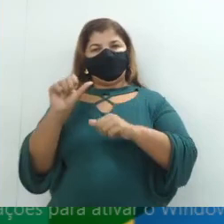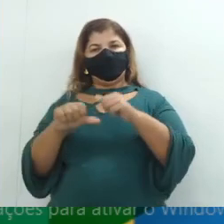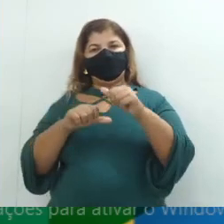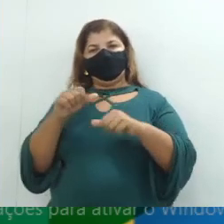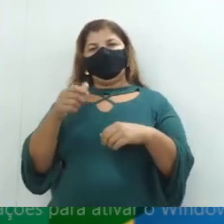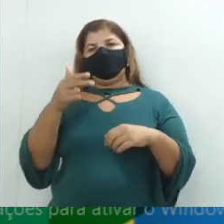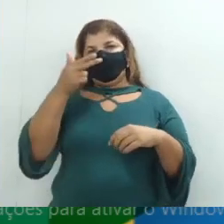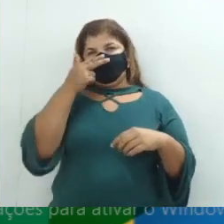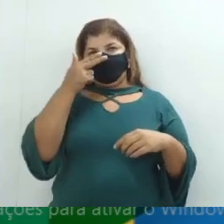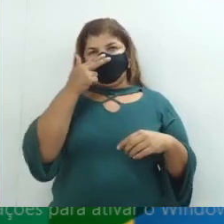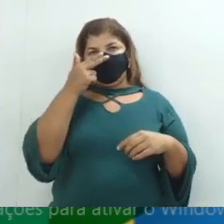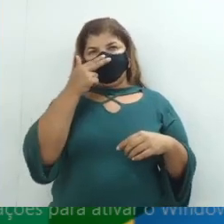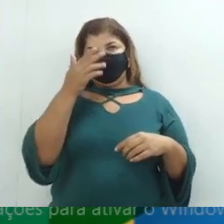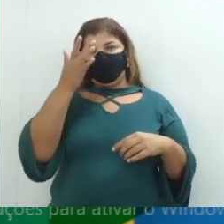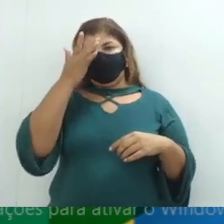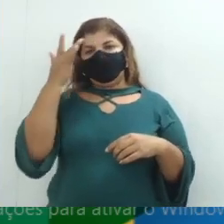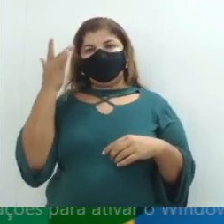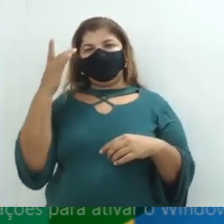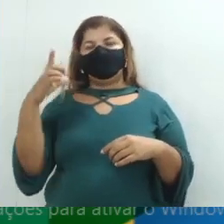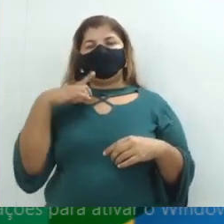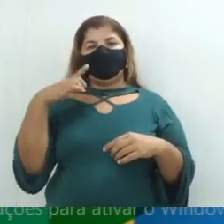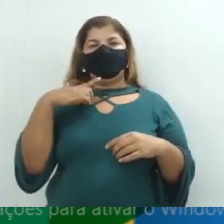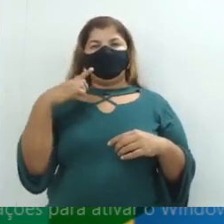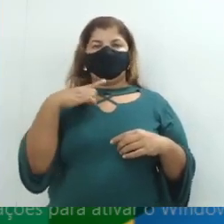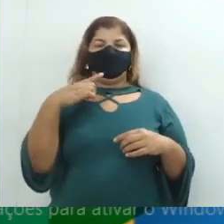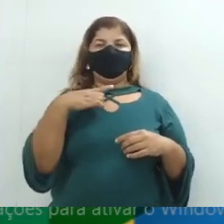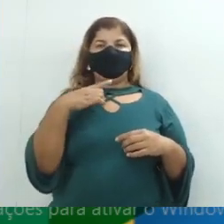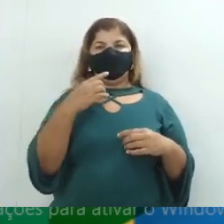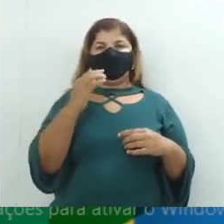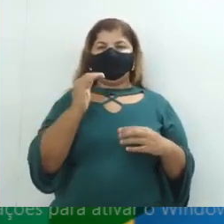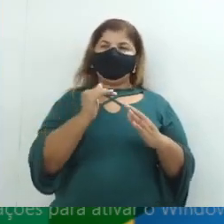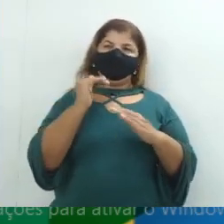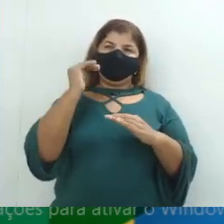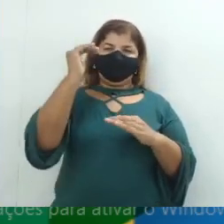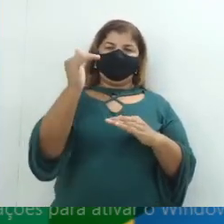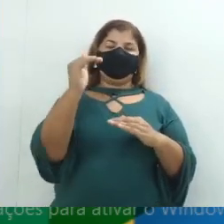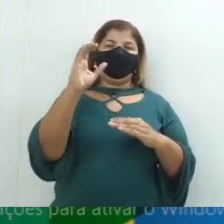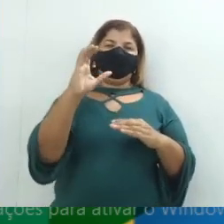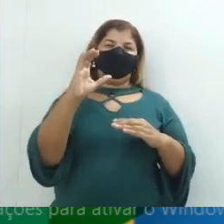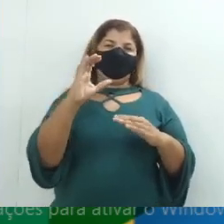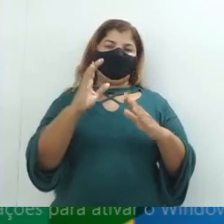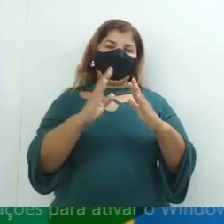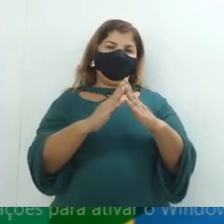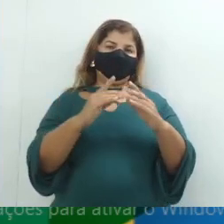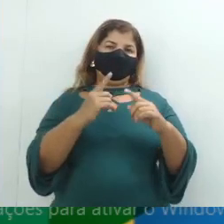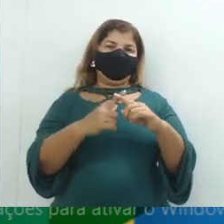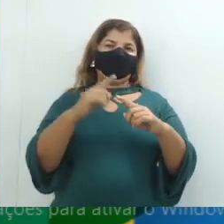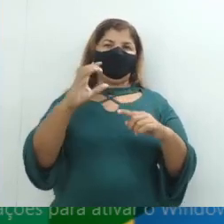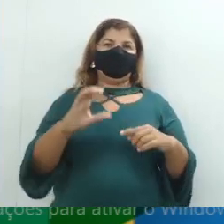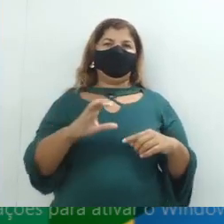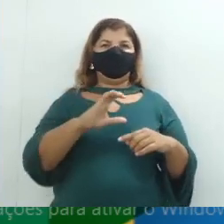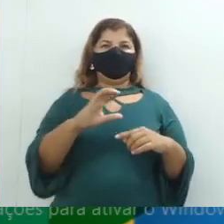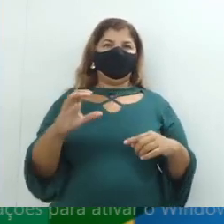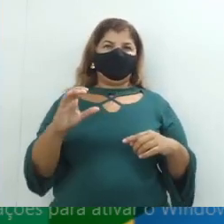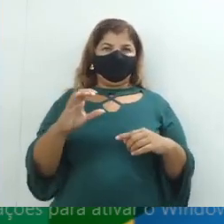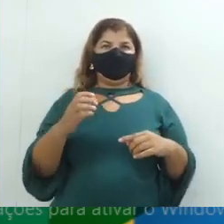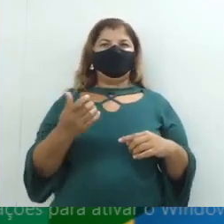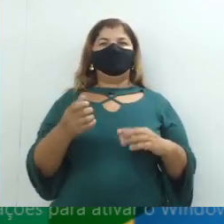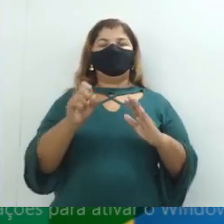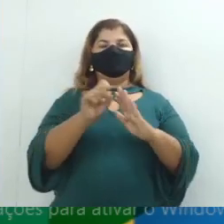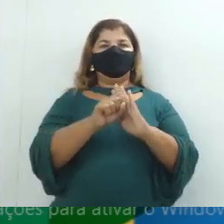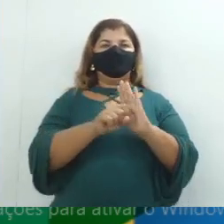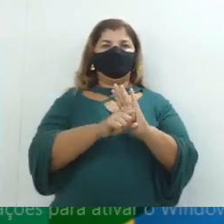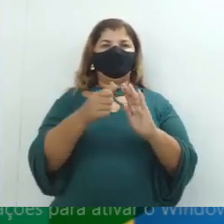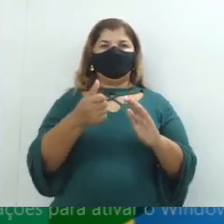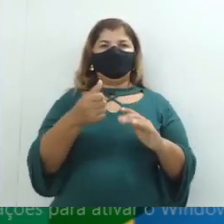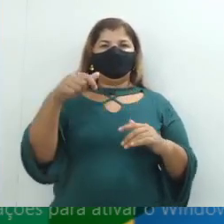uma fala de alguém que tem um alto cargo na Igreja Católica e aí lá já do século XVII, né? Então,